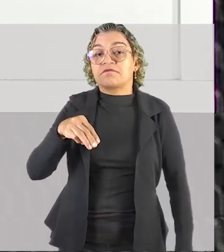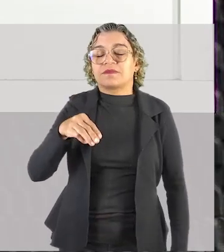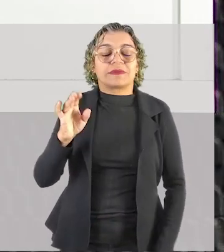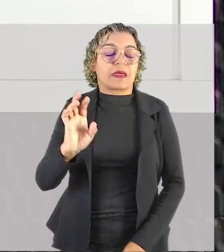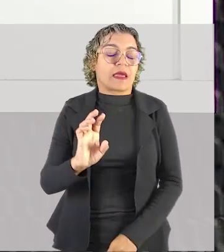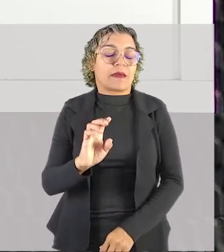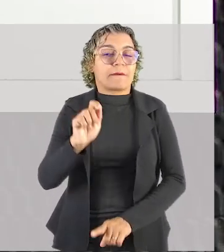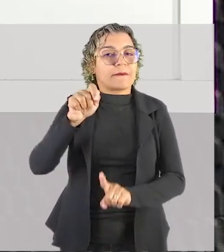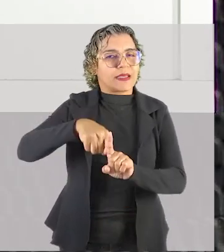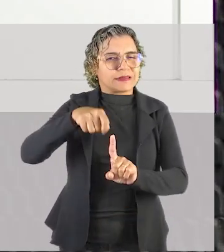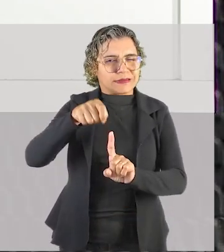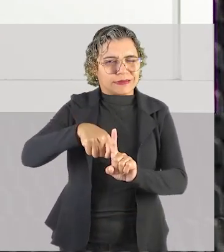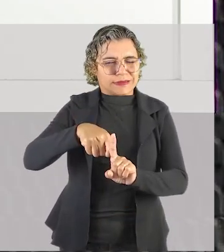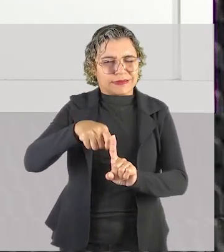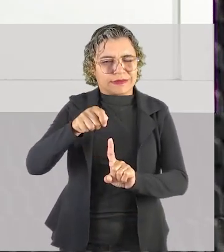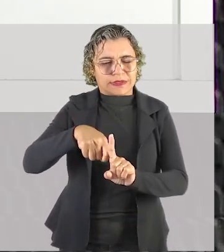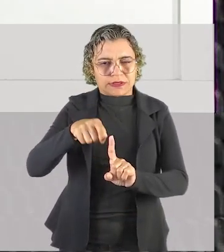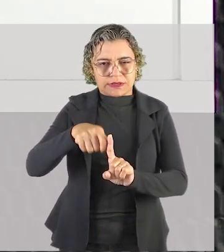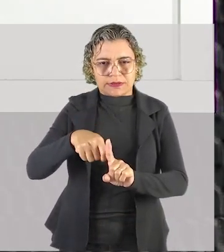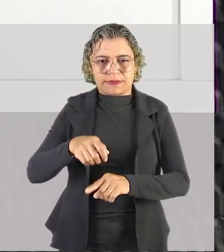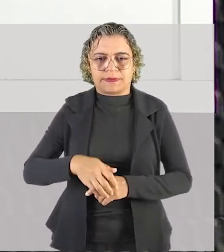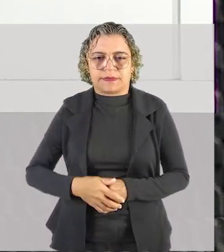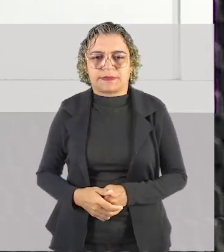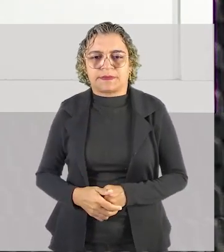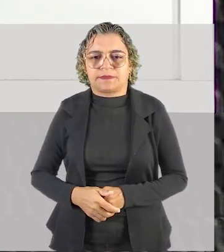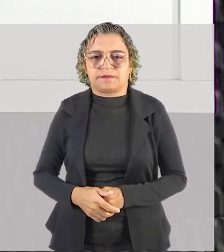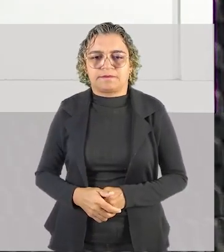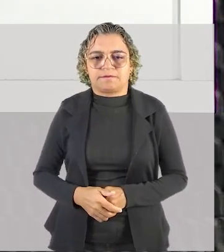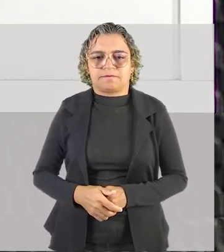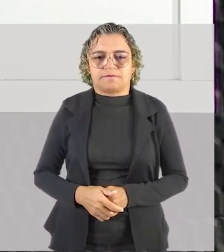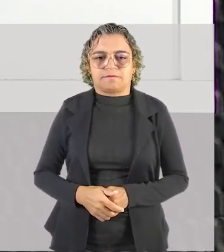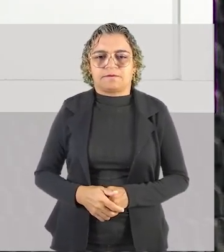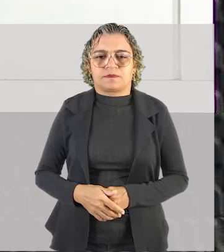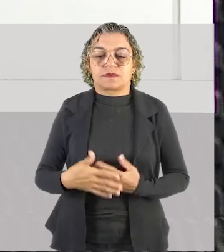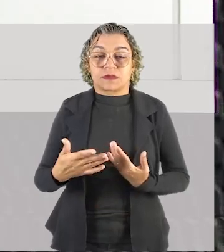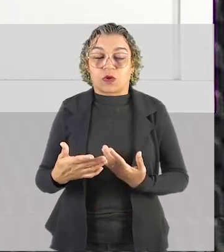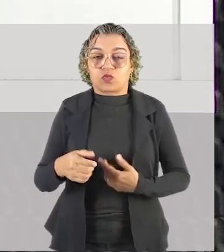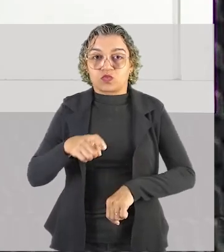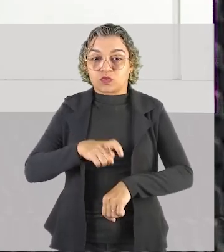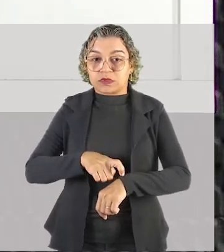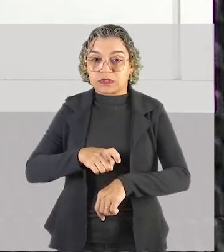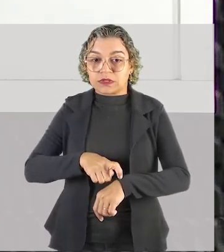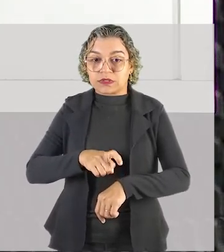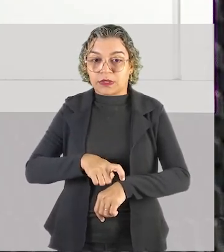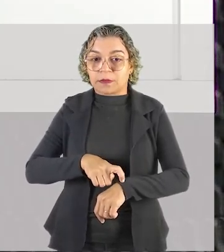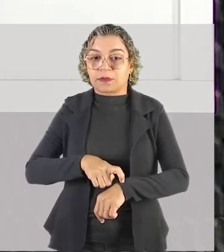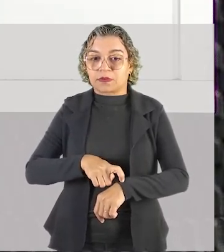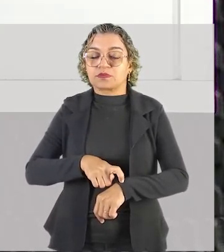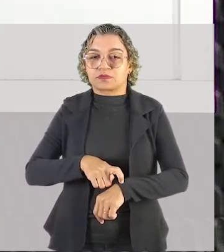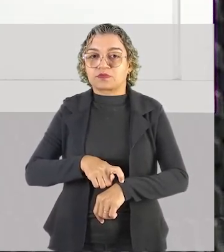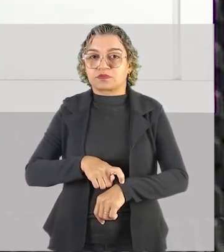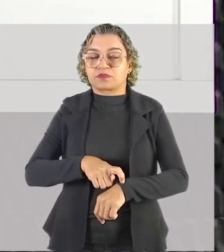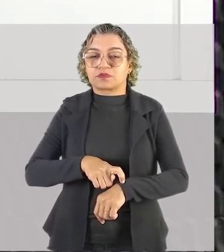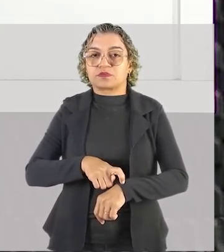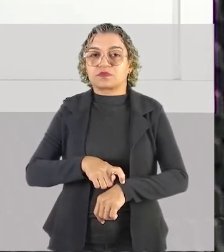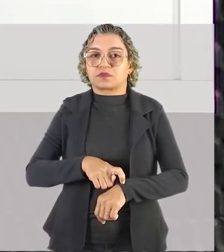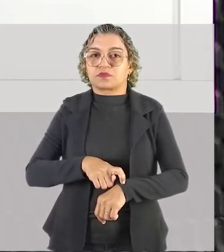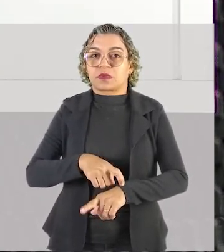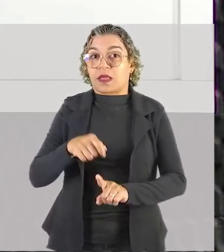meses. Ora, para eu poder responder o que a questão está perguntando, eu preciso montar